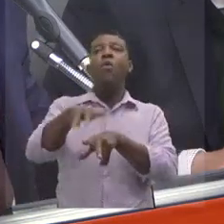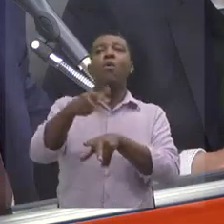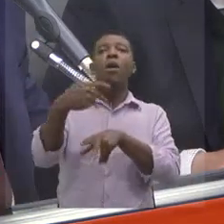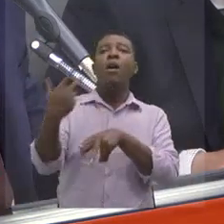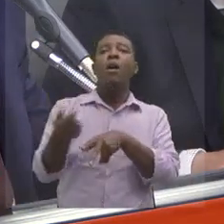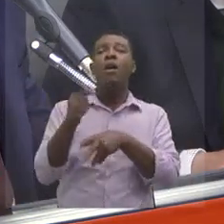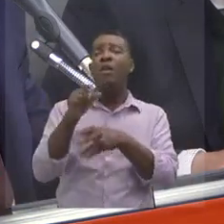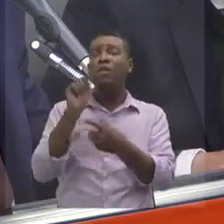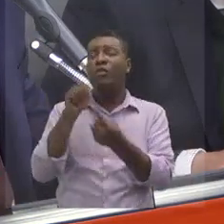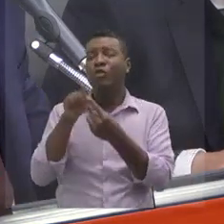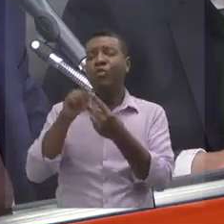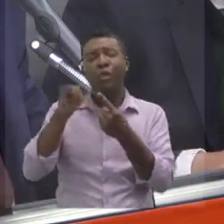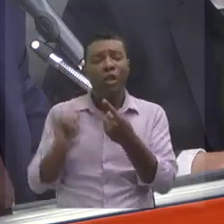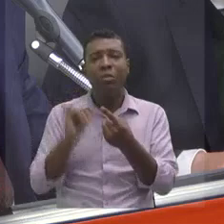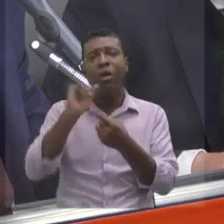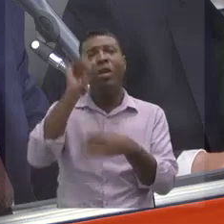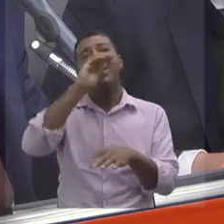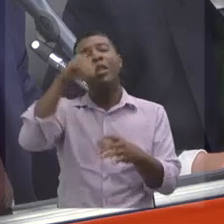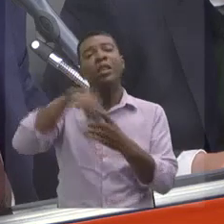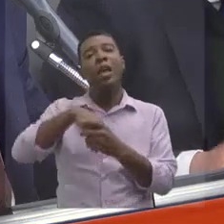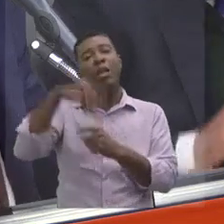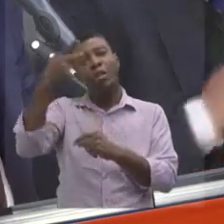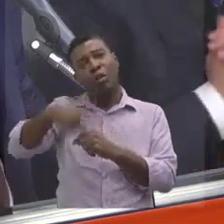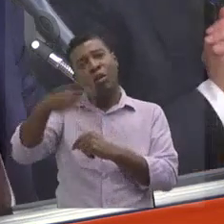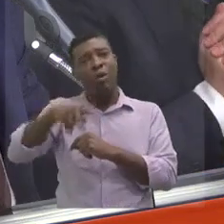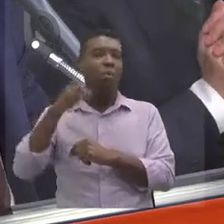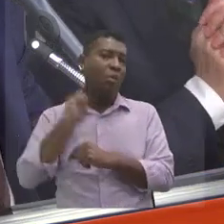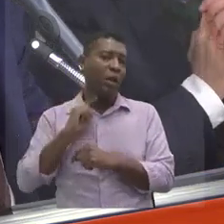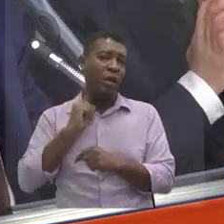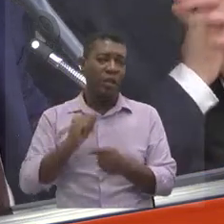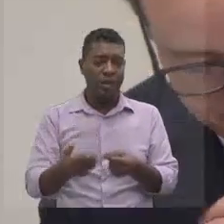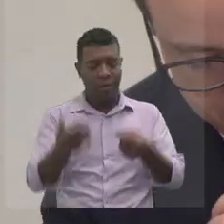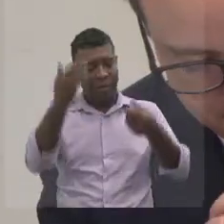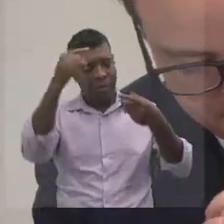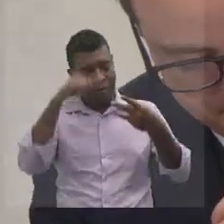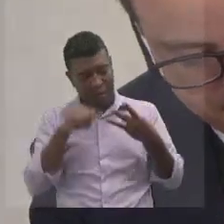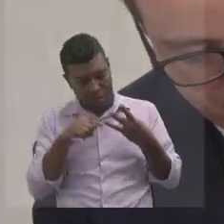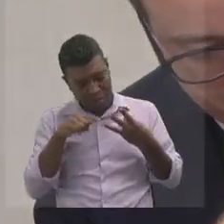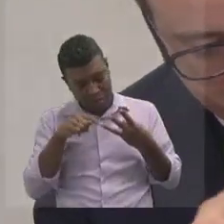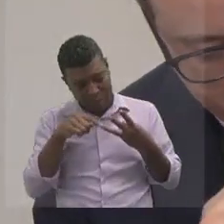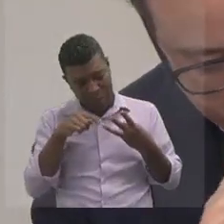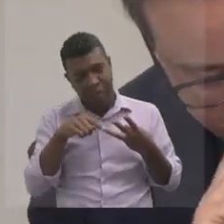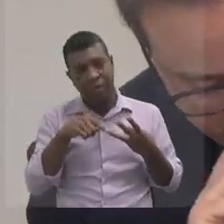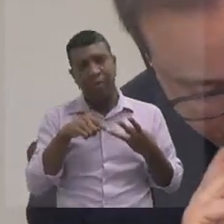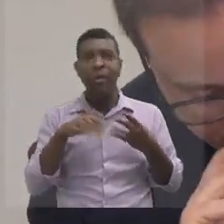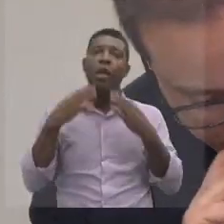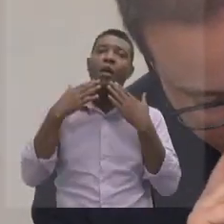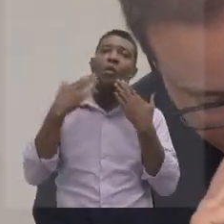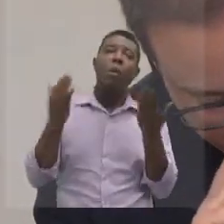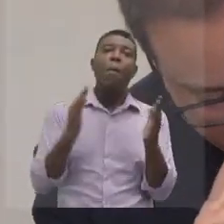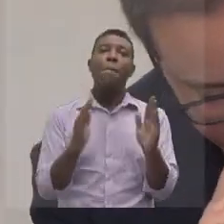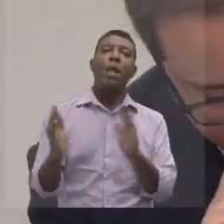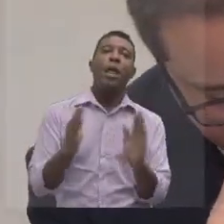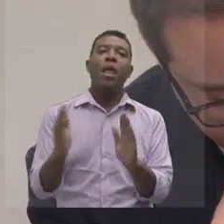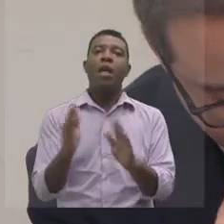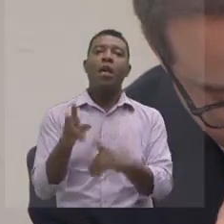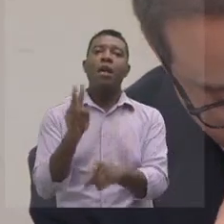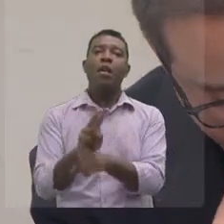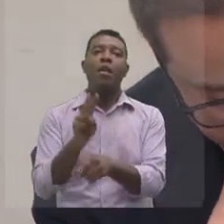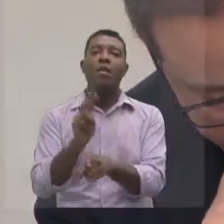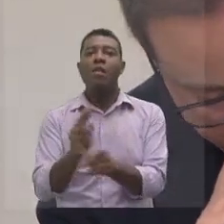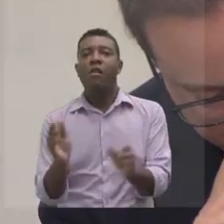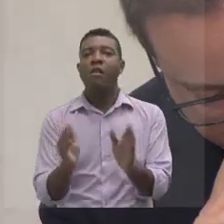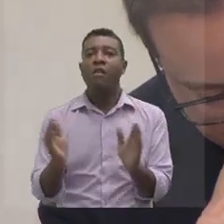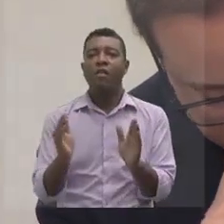importante dentro do contexto do Estado de Minas Gerais e por fim eu queria que dizer qual que é a previsão da obra que vai fazer